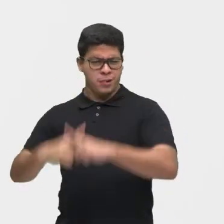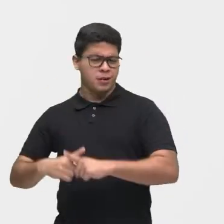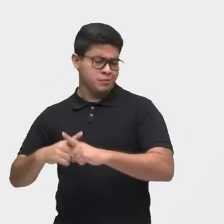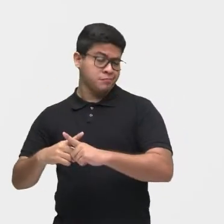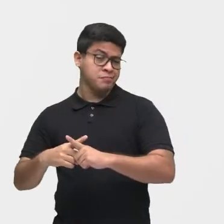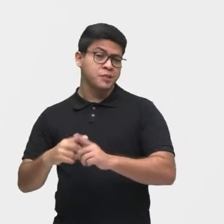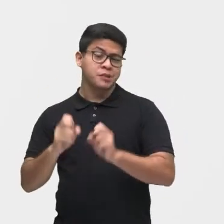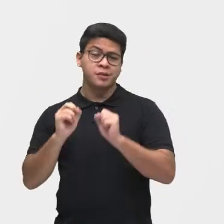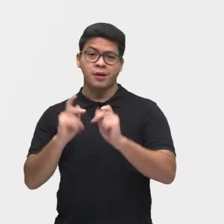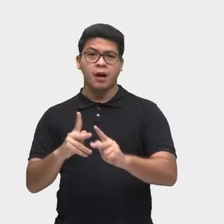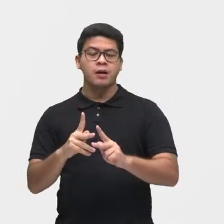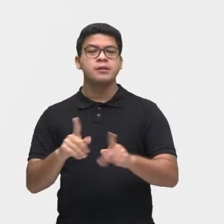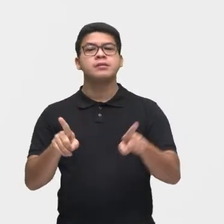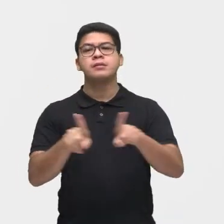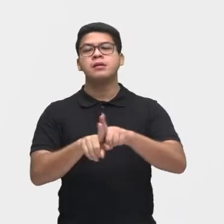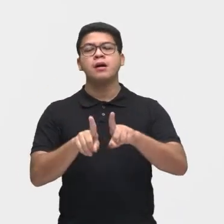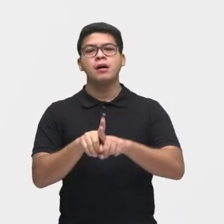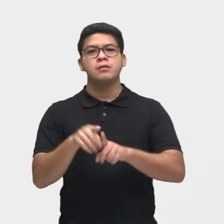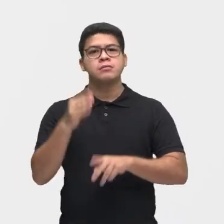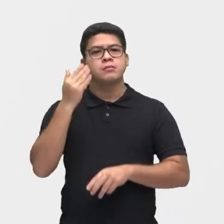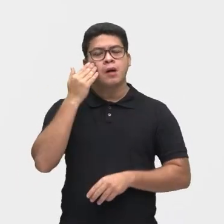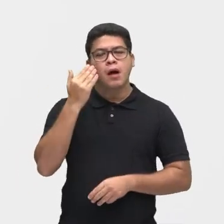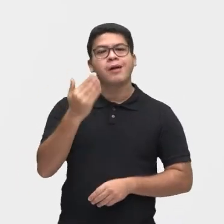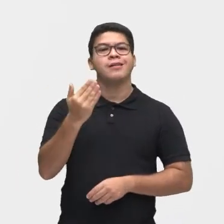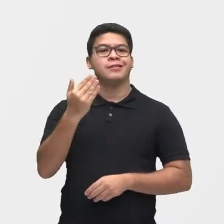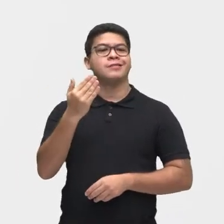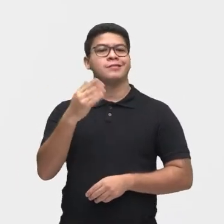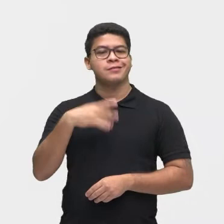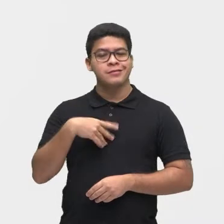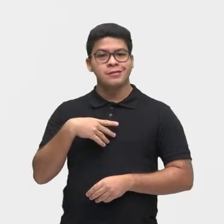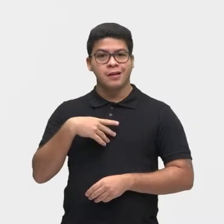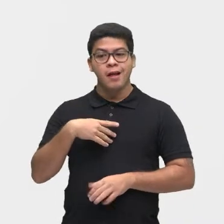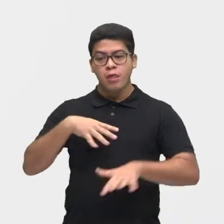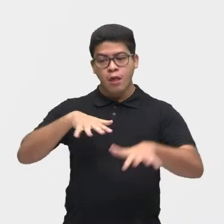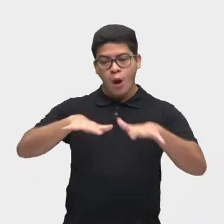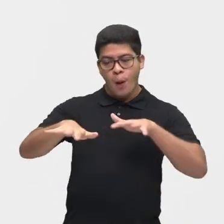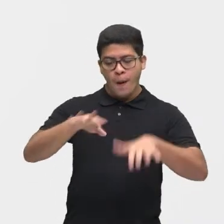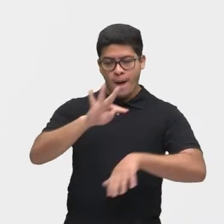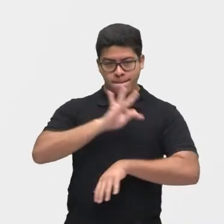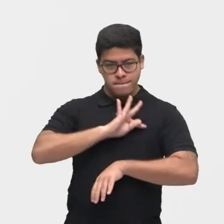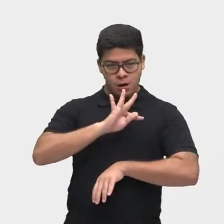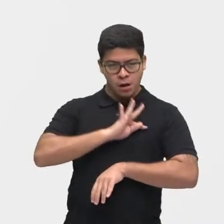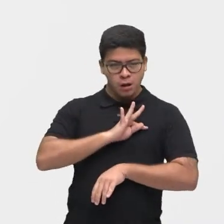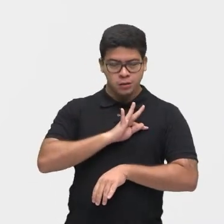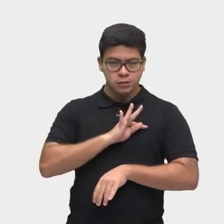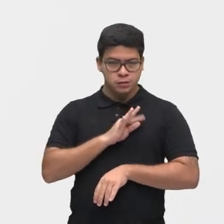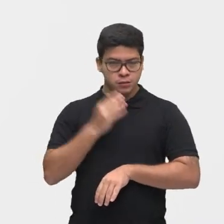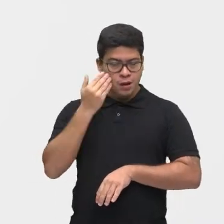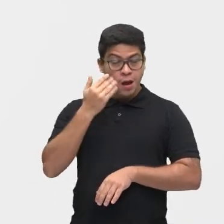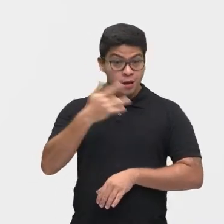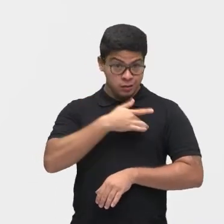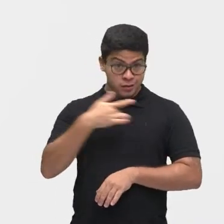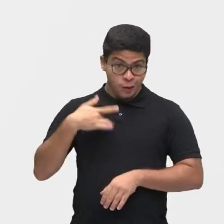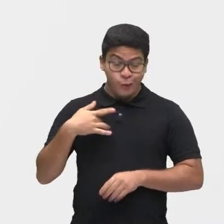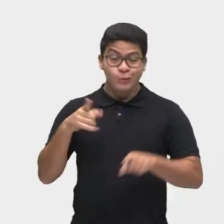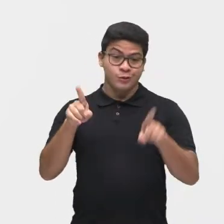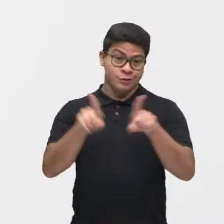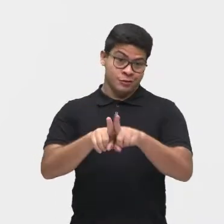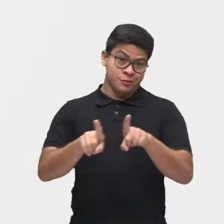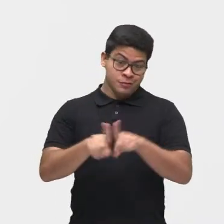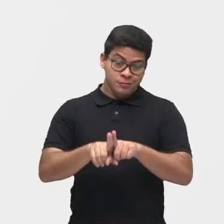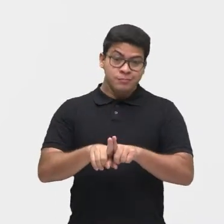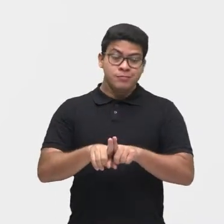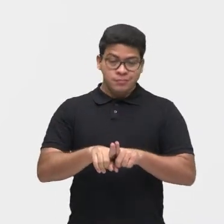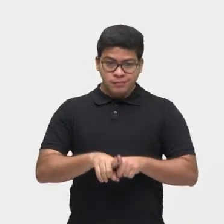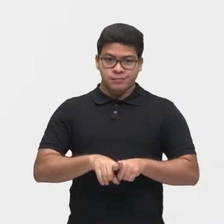ginástica rítmica. Então tá aí, ó, né, vai trabalhar essa técnica de movimentos. Quem quer trabalhar a parte de saúde, já entra nessa